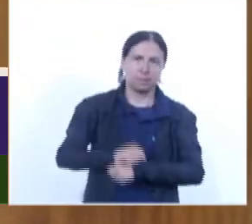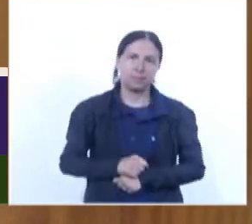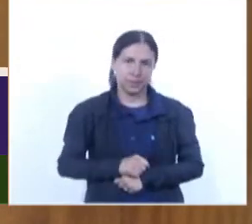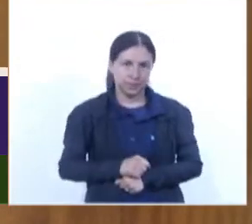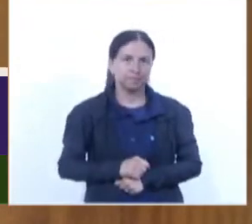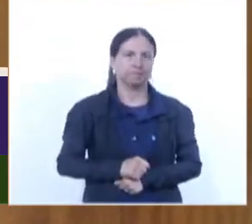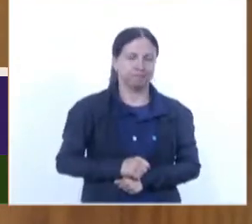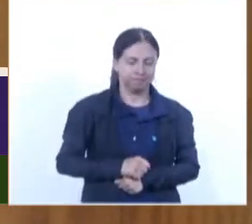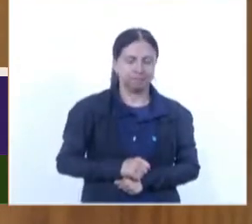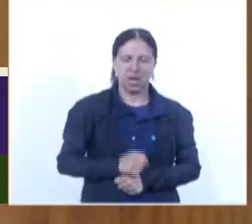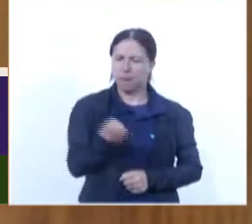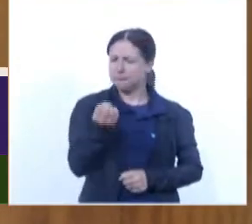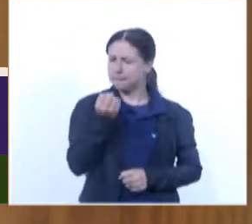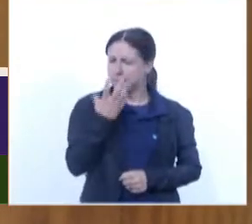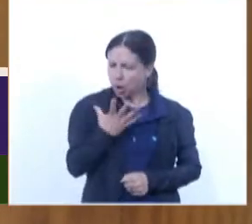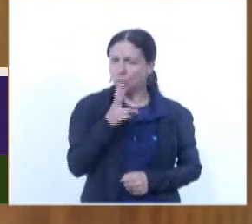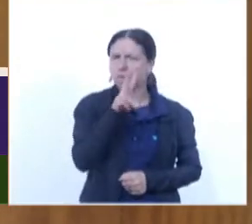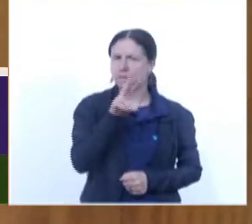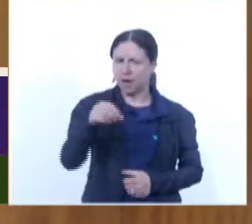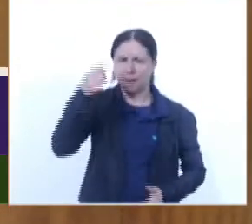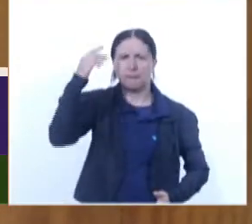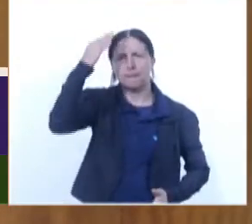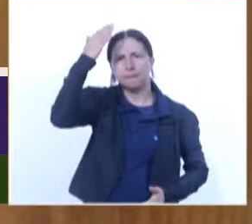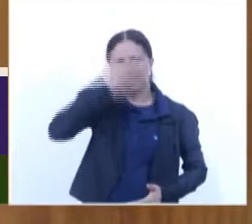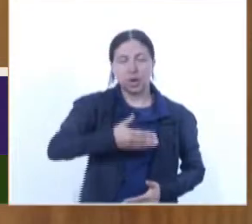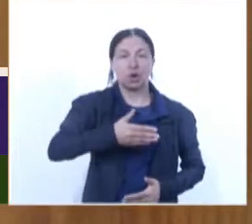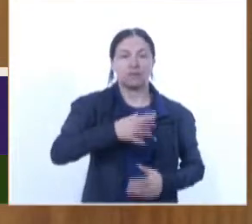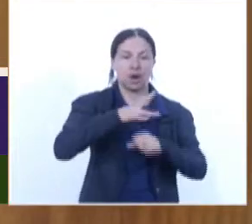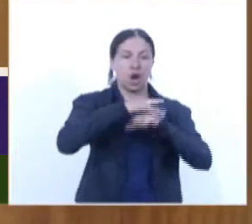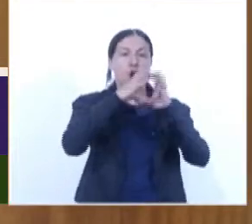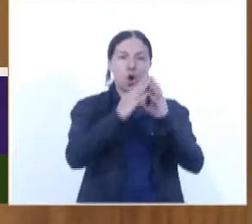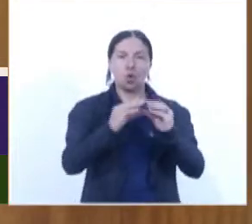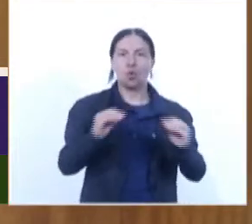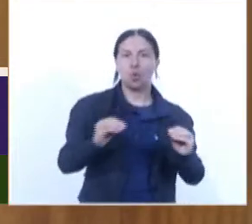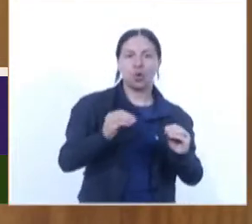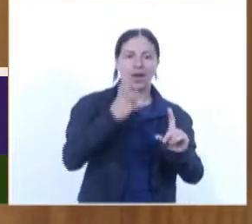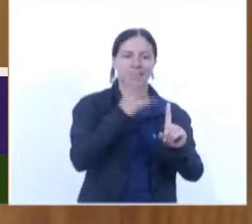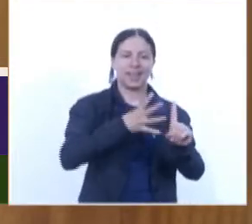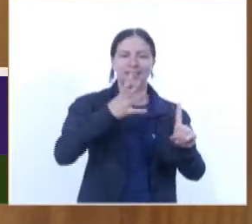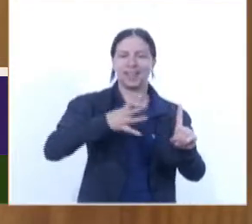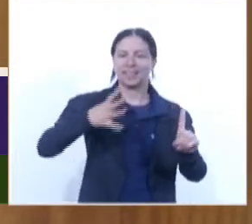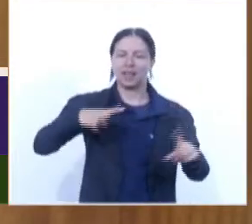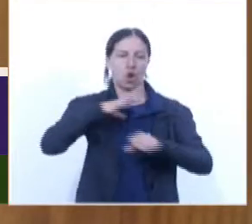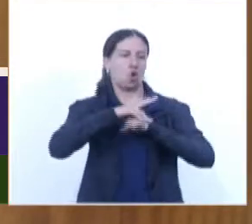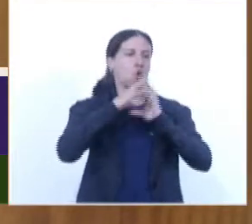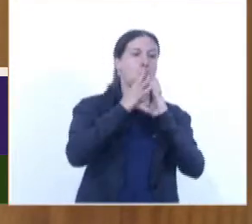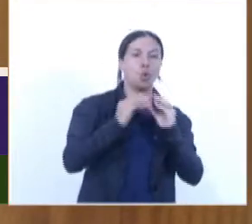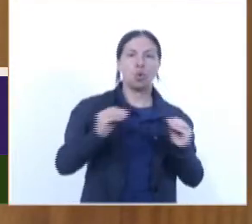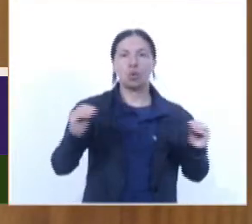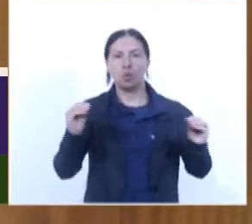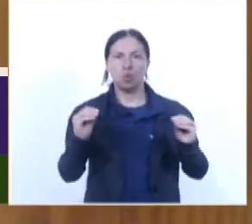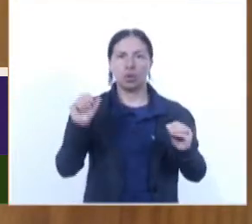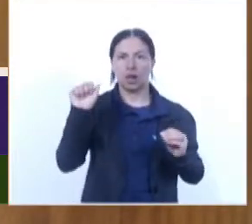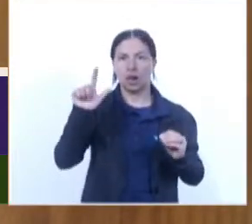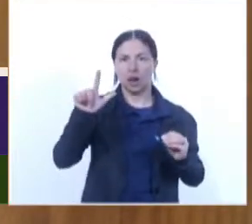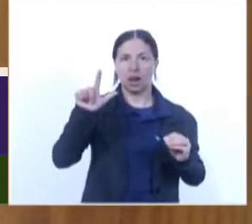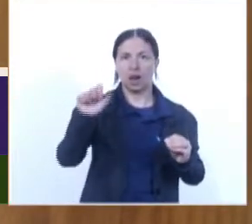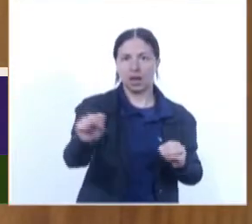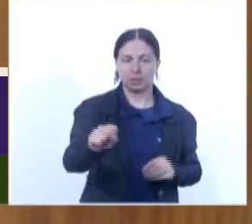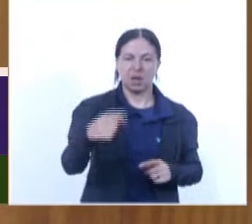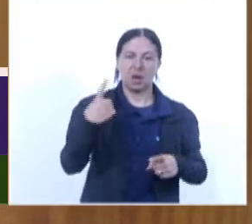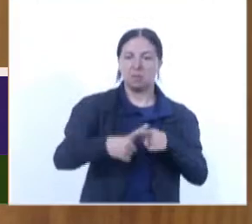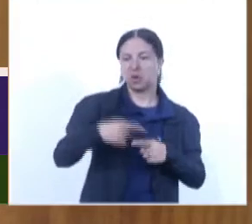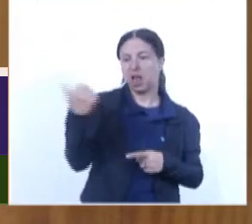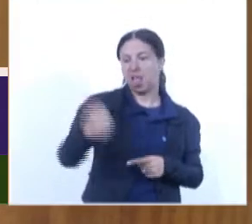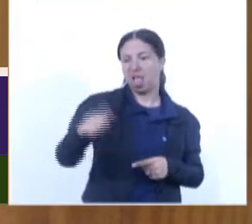eficácia comprovada que cura o homossexualismo feminino porque ser sapatão é uma aberração